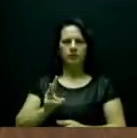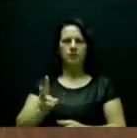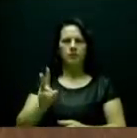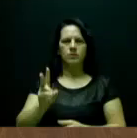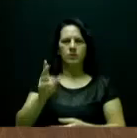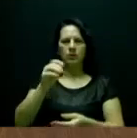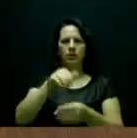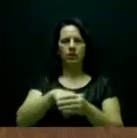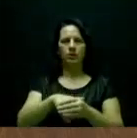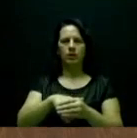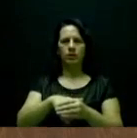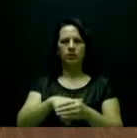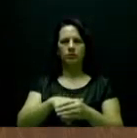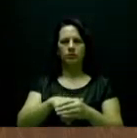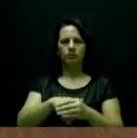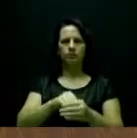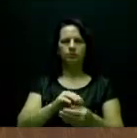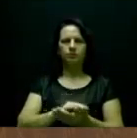Continua em votação.